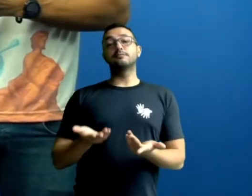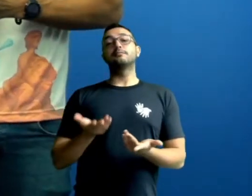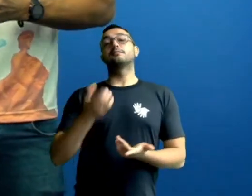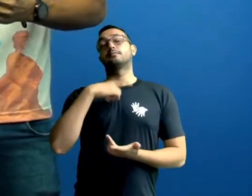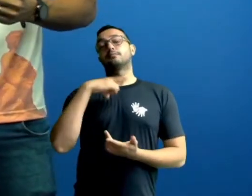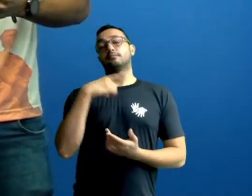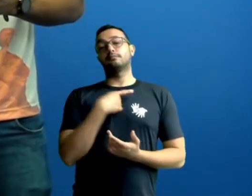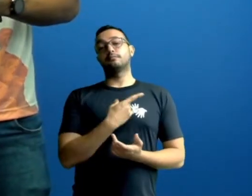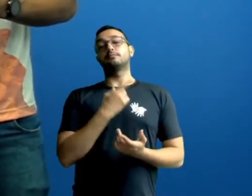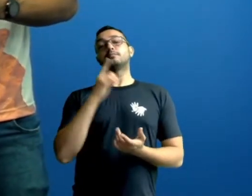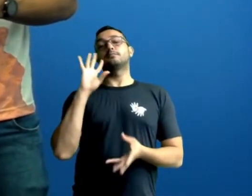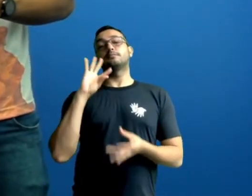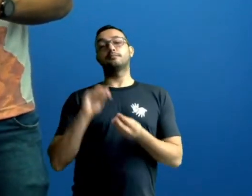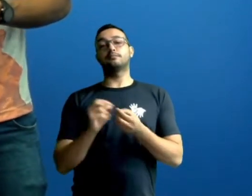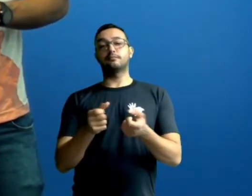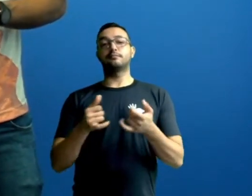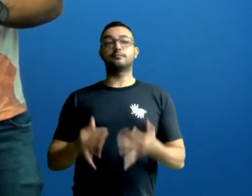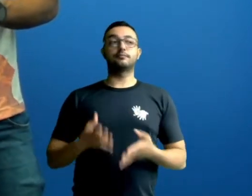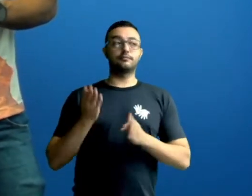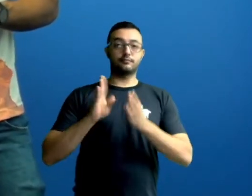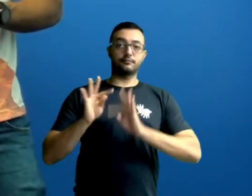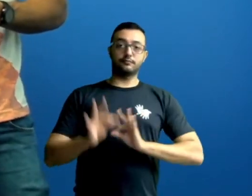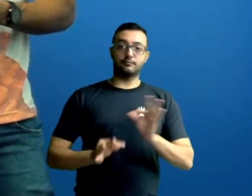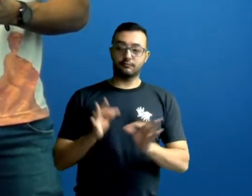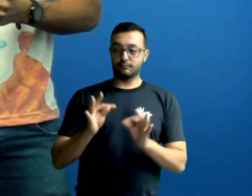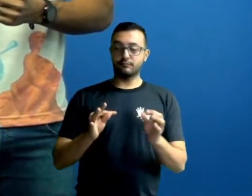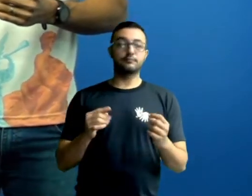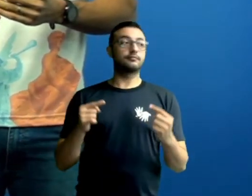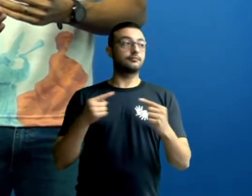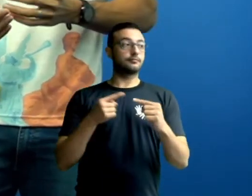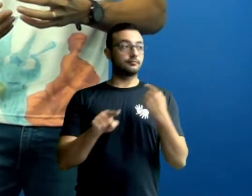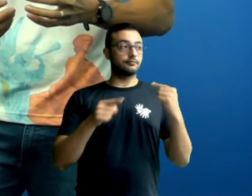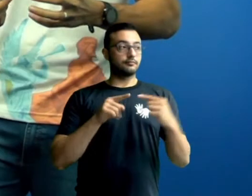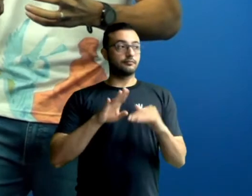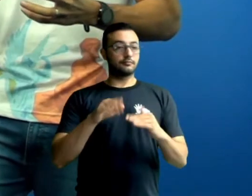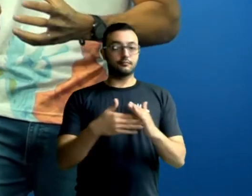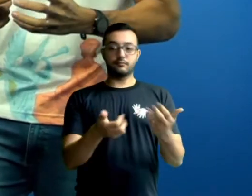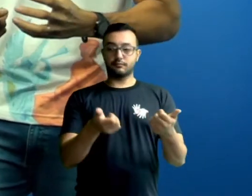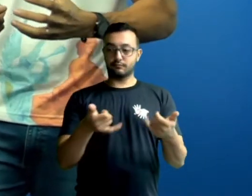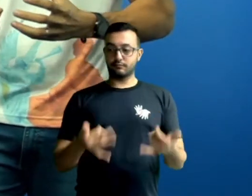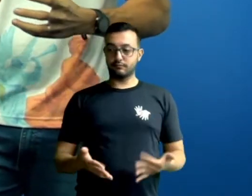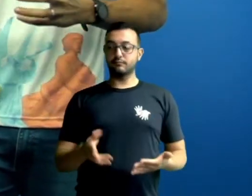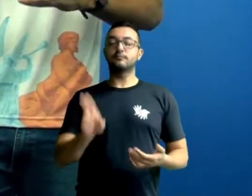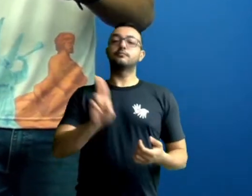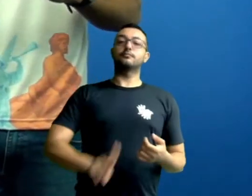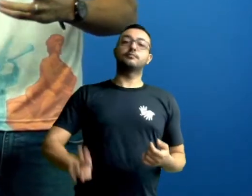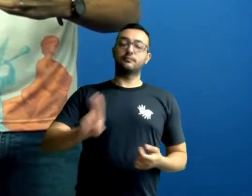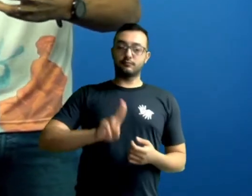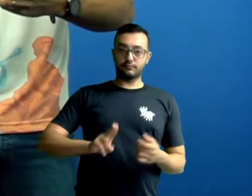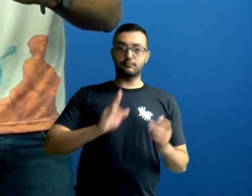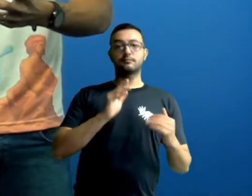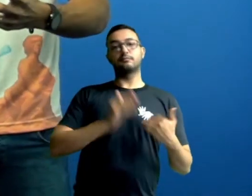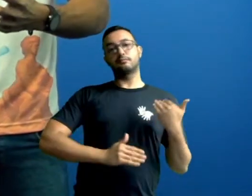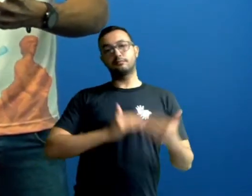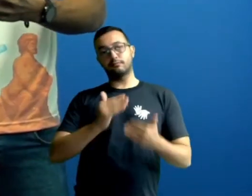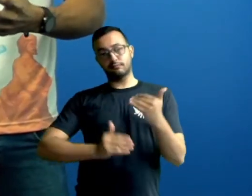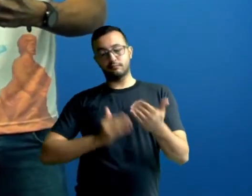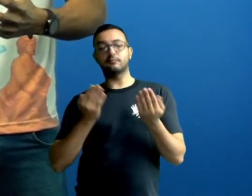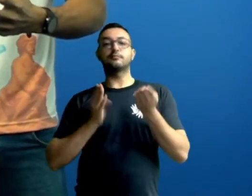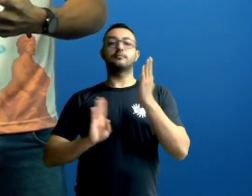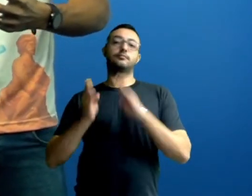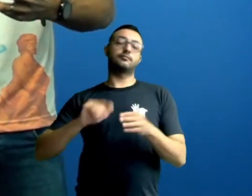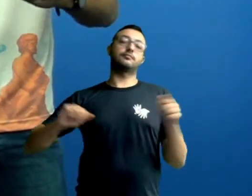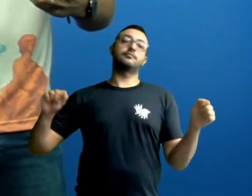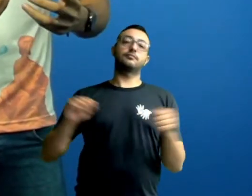conceito de biotecnologia vai justamente de encontro a tudo aquilo que eu expliquei para vocês aqui agora. Quando a gente utiliza, né, os processos biológicos